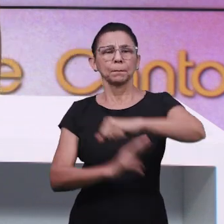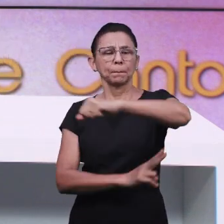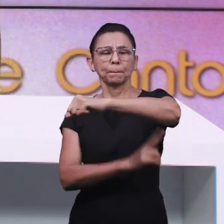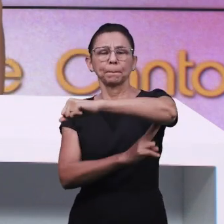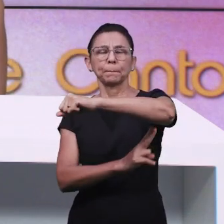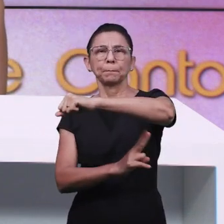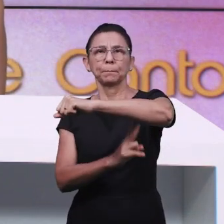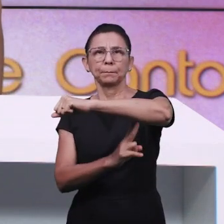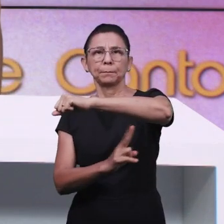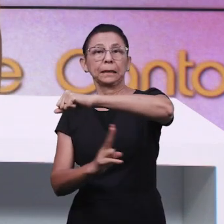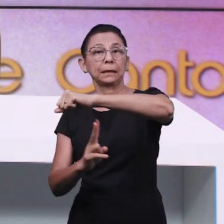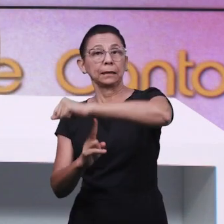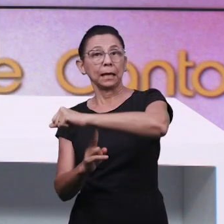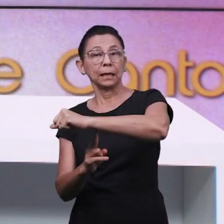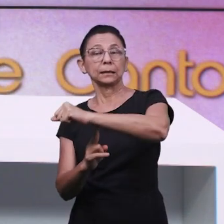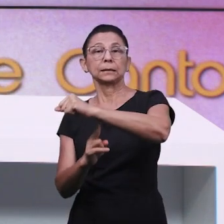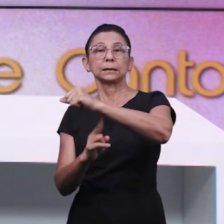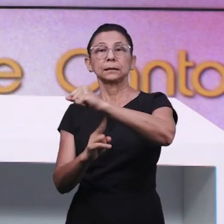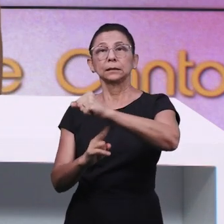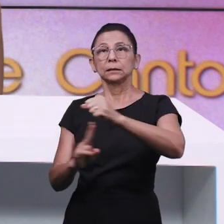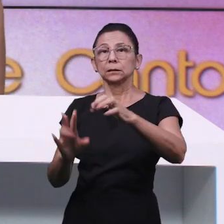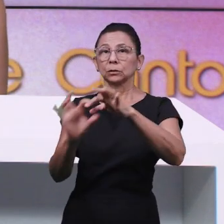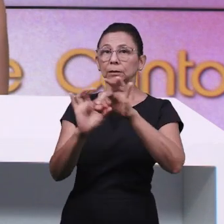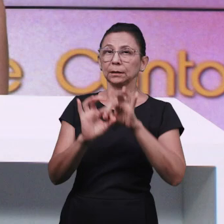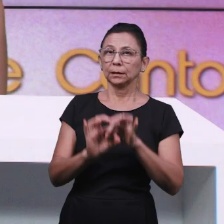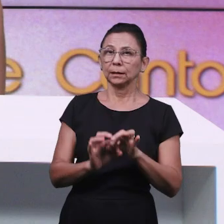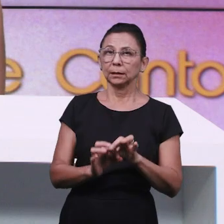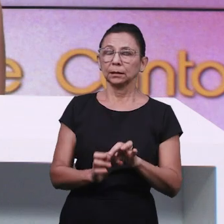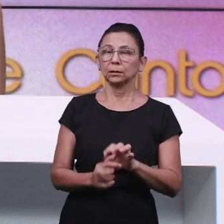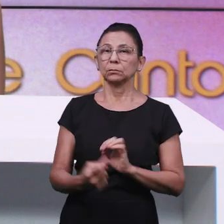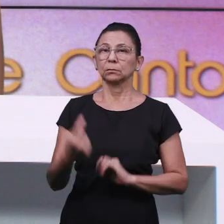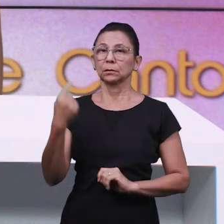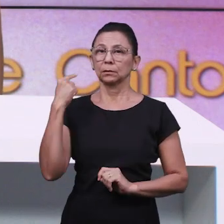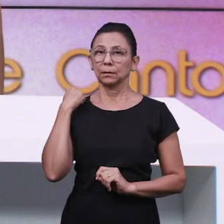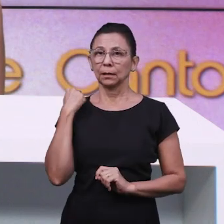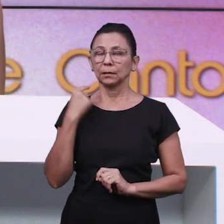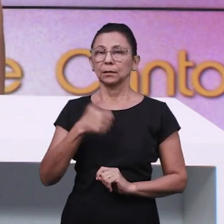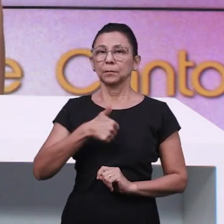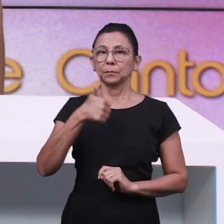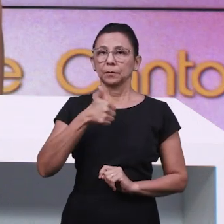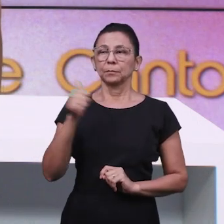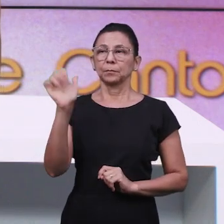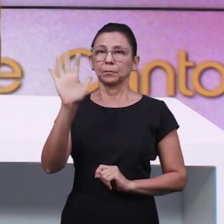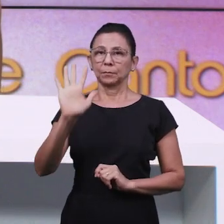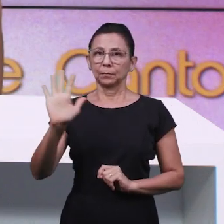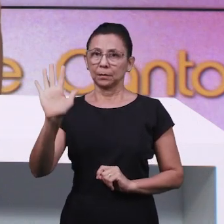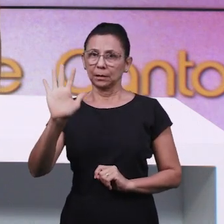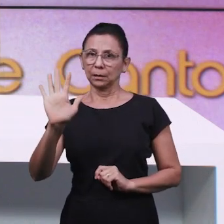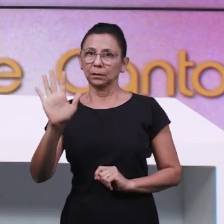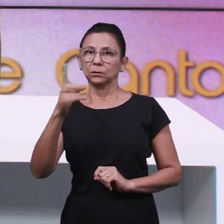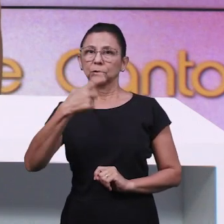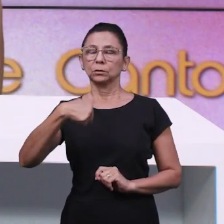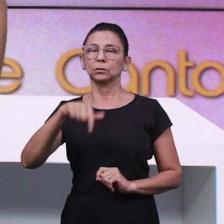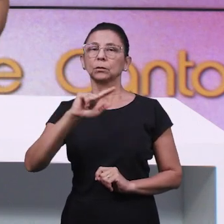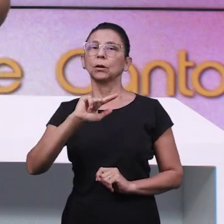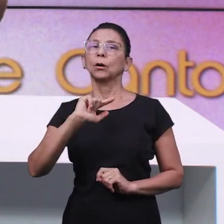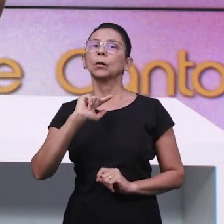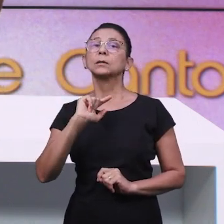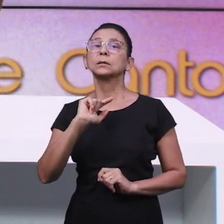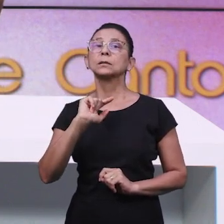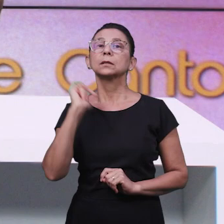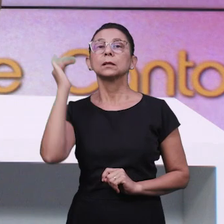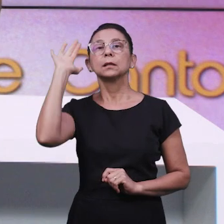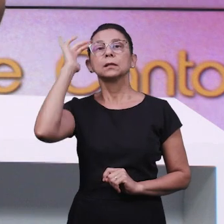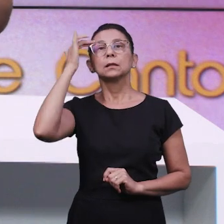pilares, eles estão interligados. Lá naquela primeira imagem da nossa aula, nós compreendemos